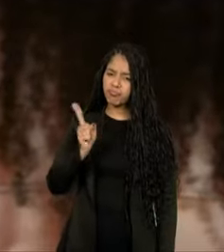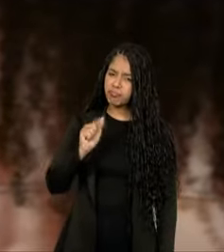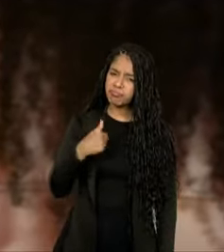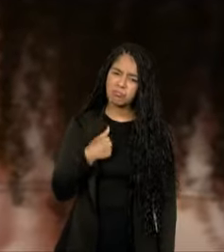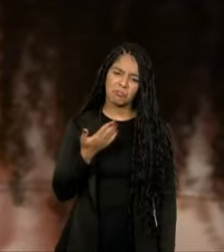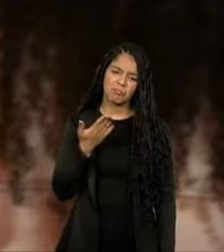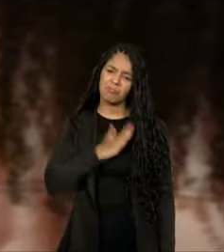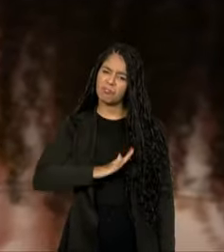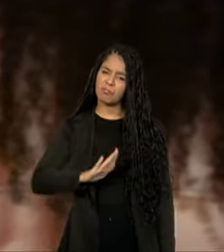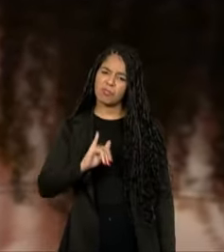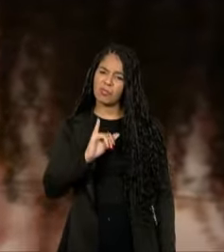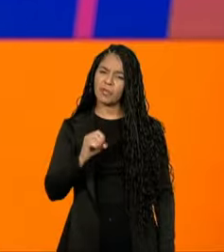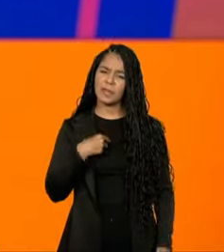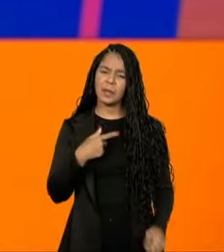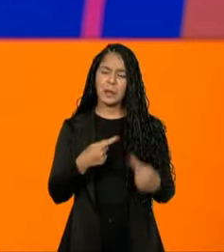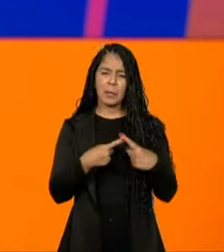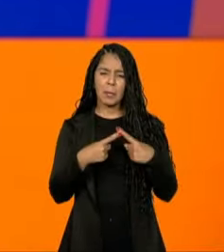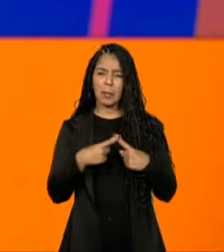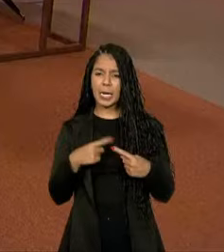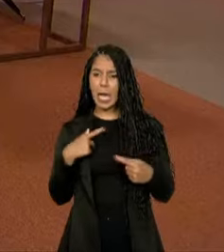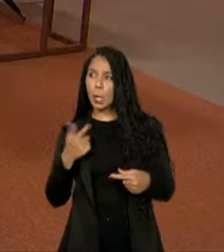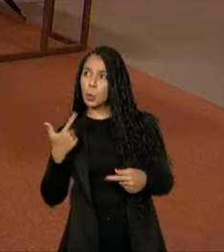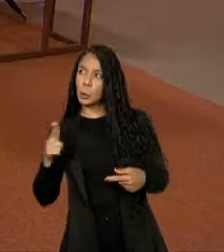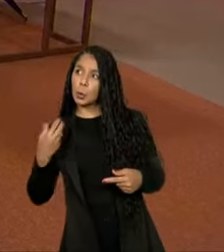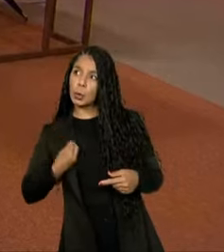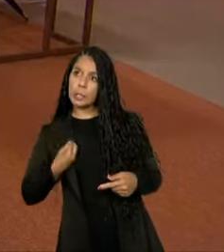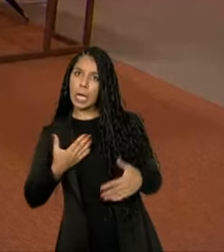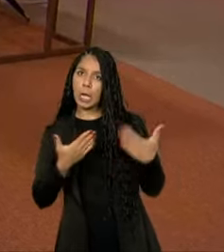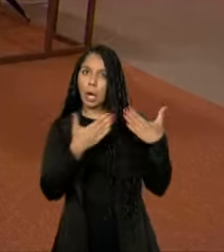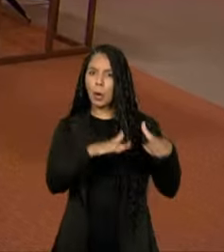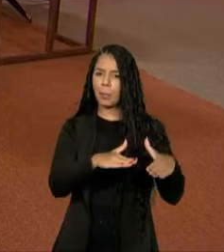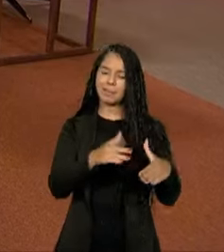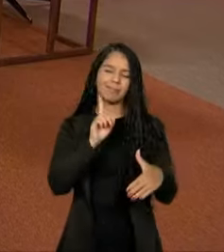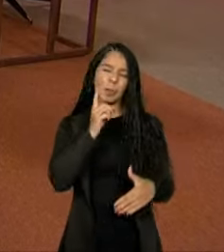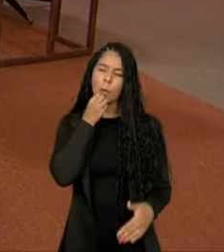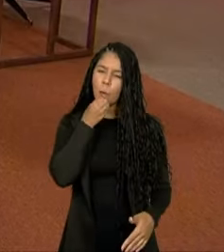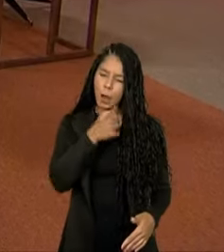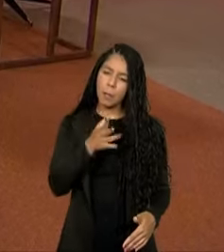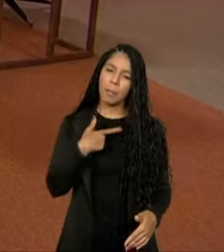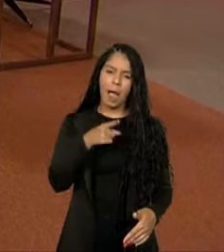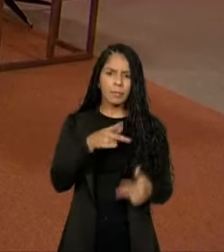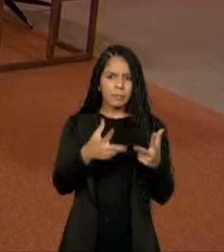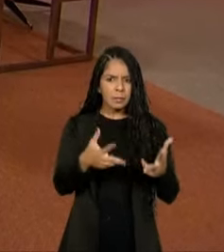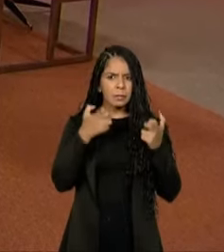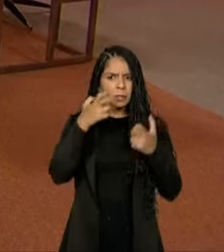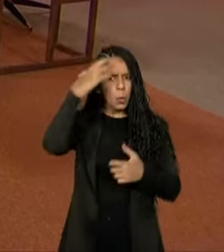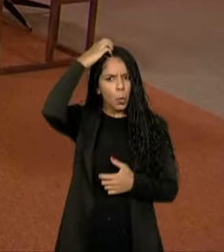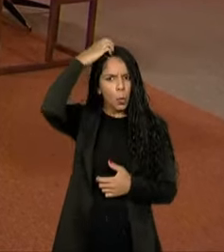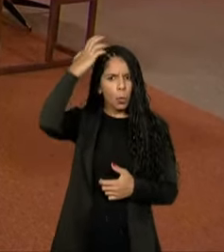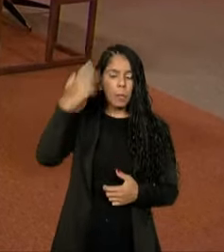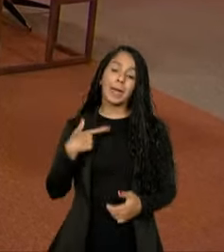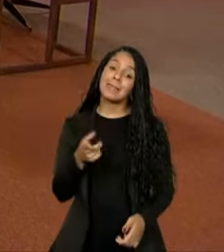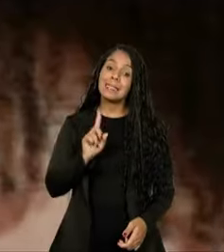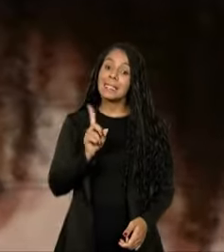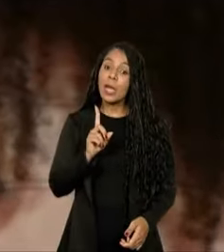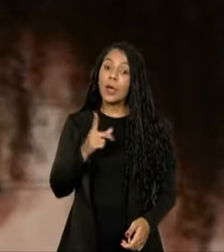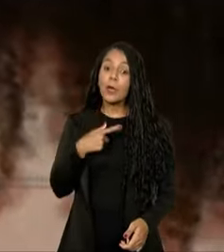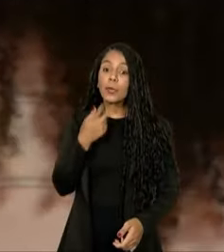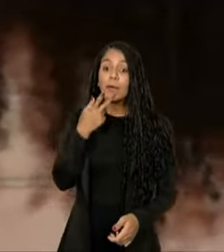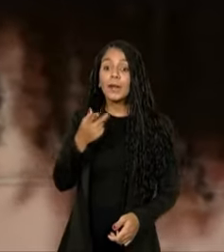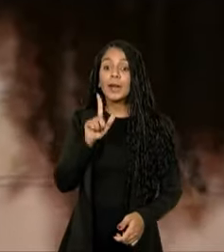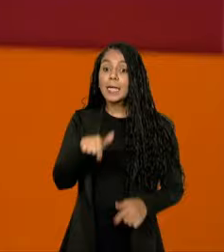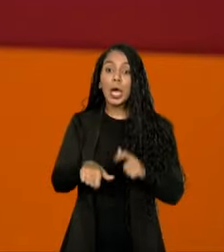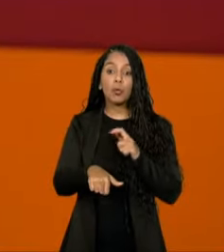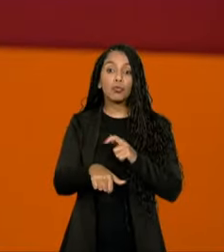é muito legal, né, essa compensação. É aí que você percebeu que estava com culpa? Não, eu estou dizendo assim, era uma maneira de eu dar uma suprir, mostrar,